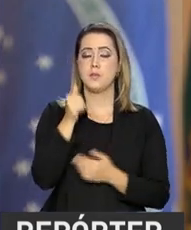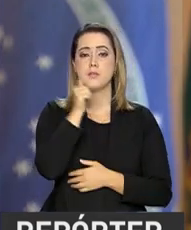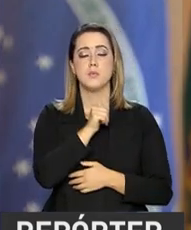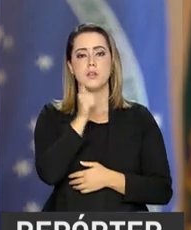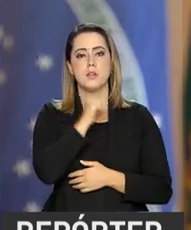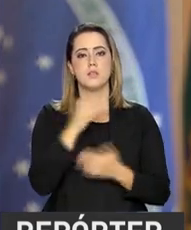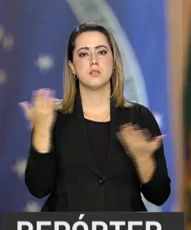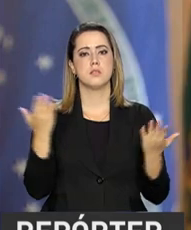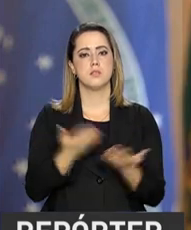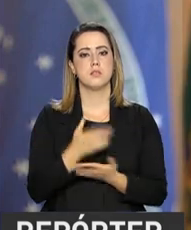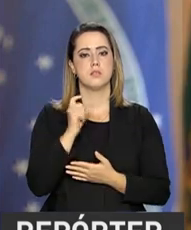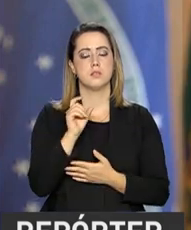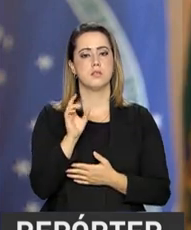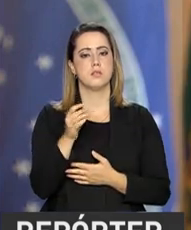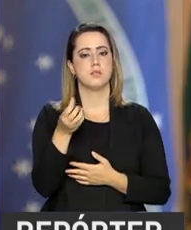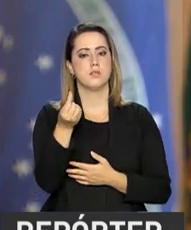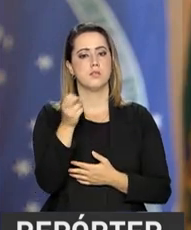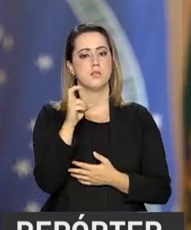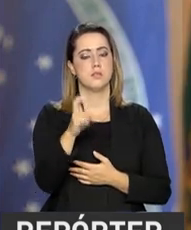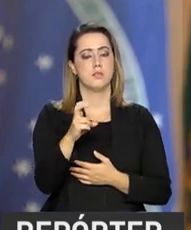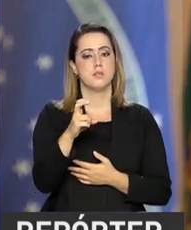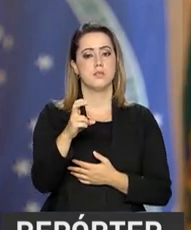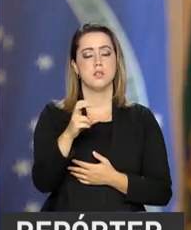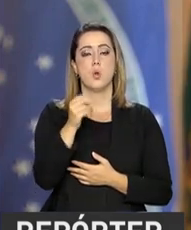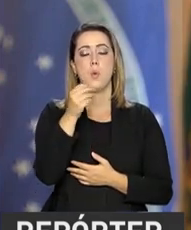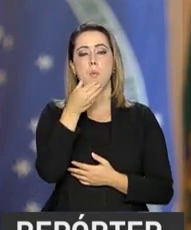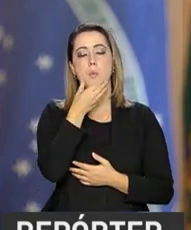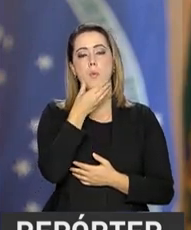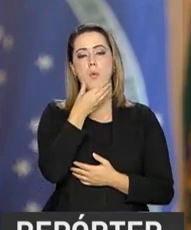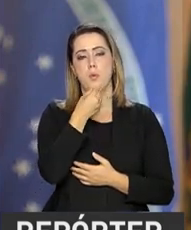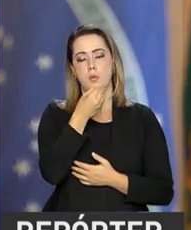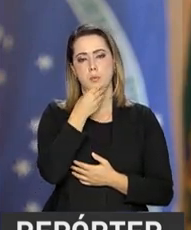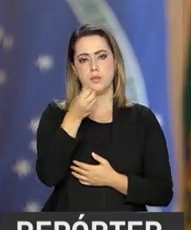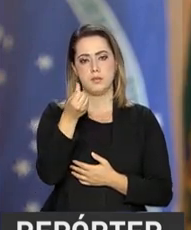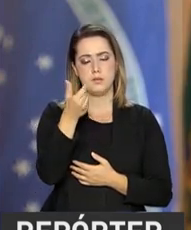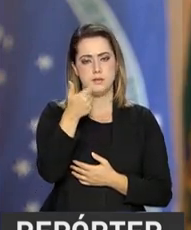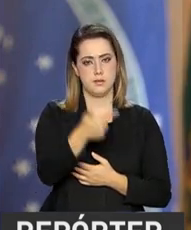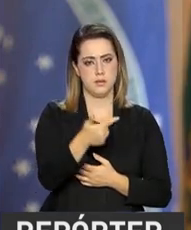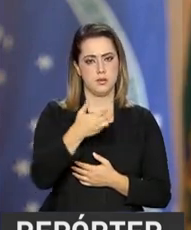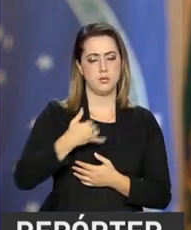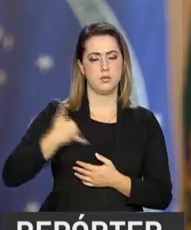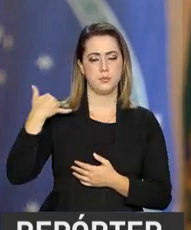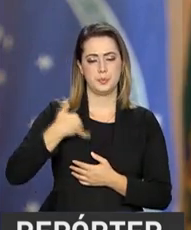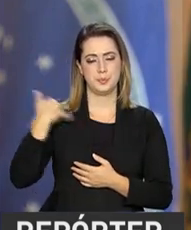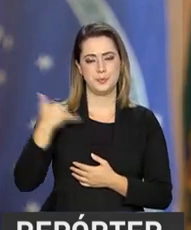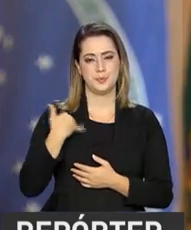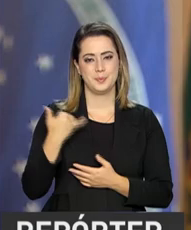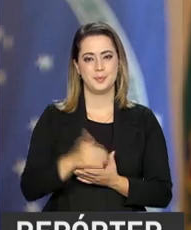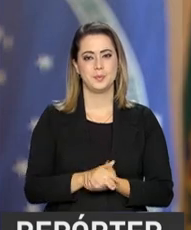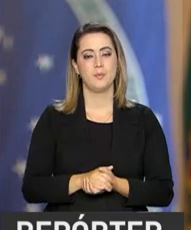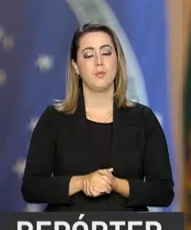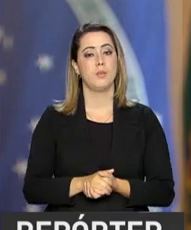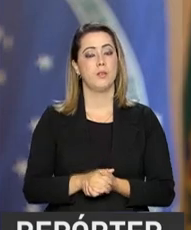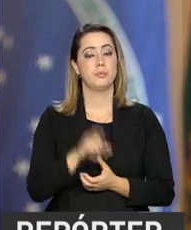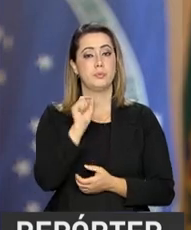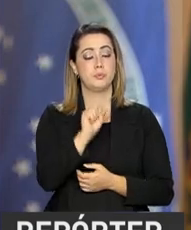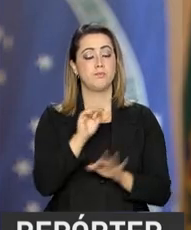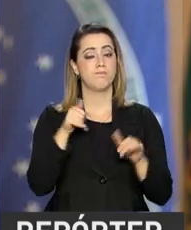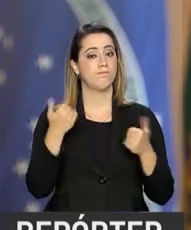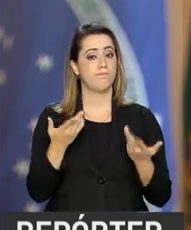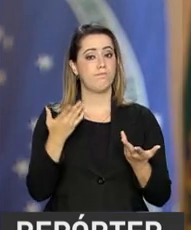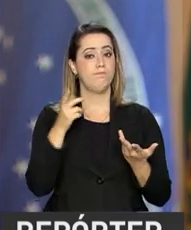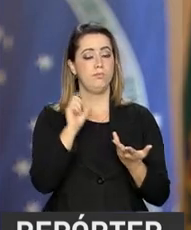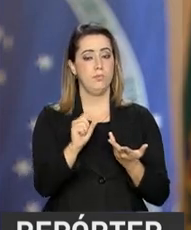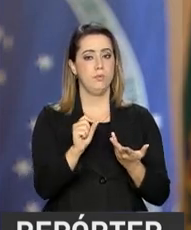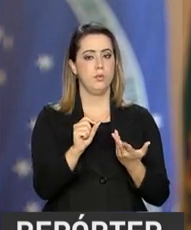mulheres. Agora será de 65 anos para os homens e 62 anos para as mulheres. Essa medida